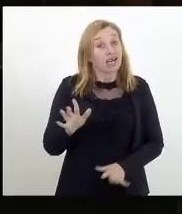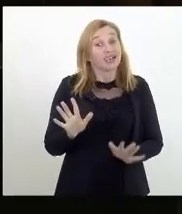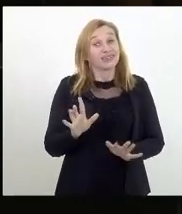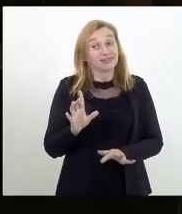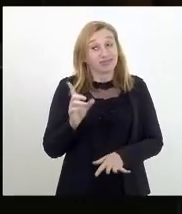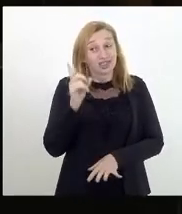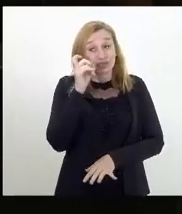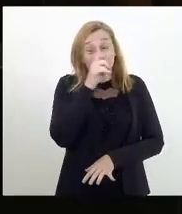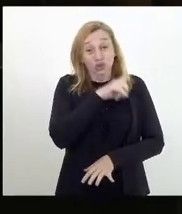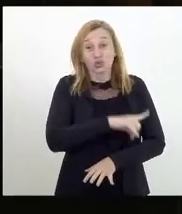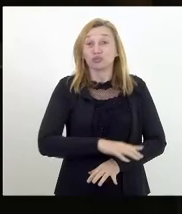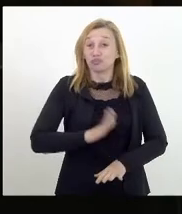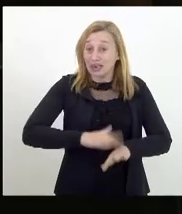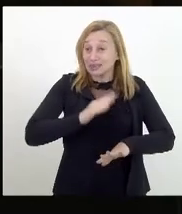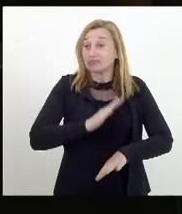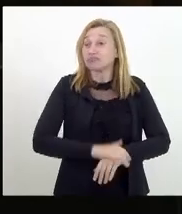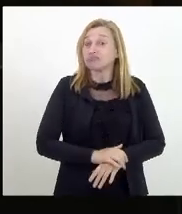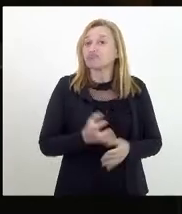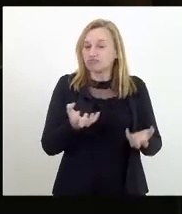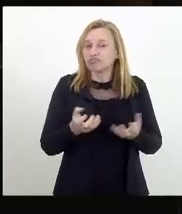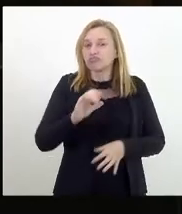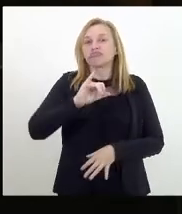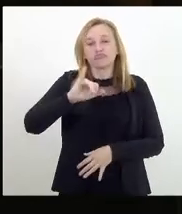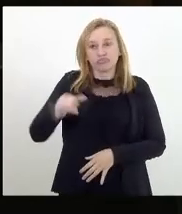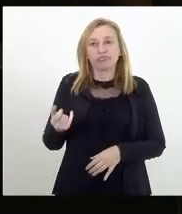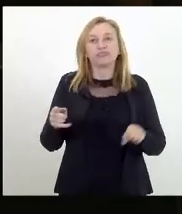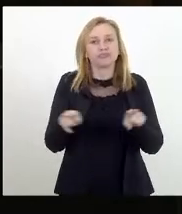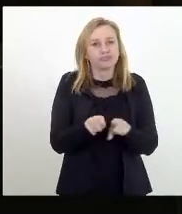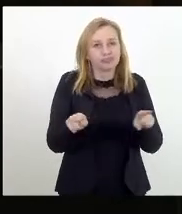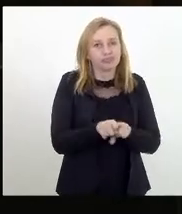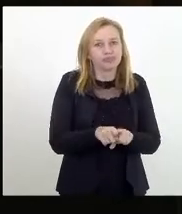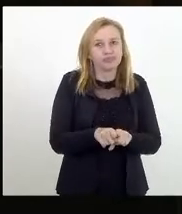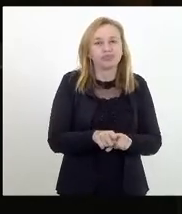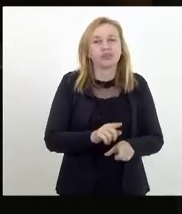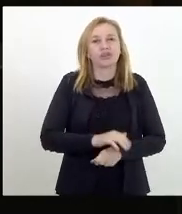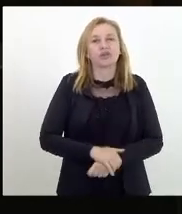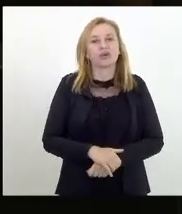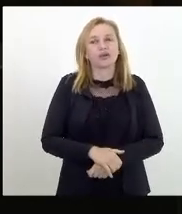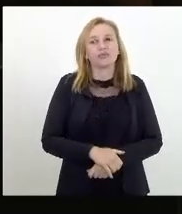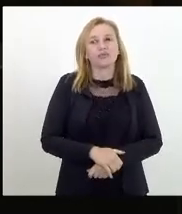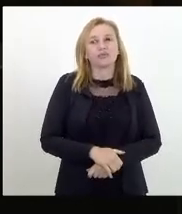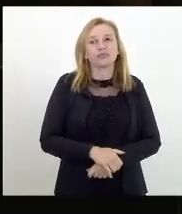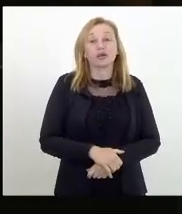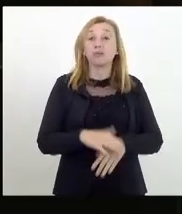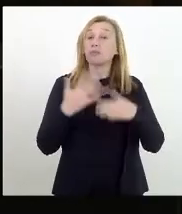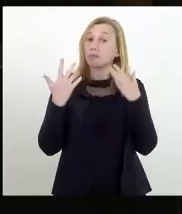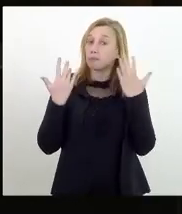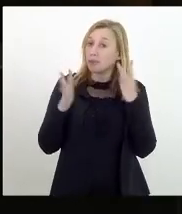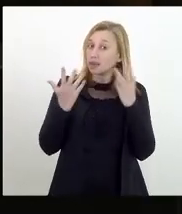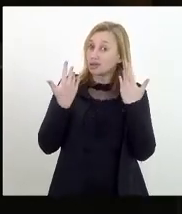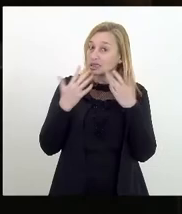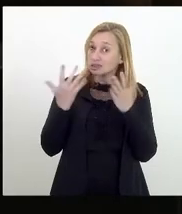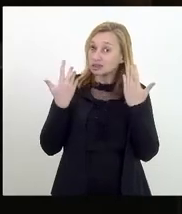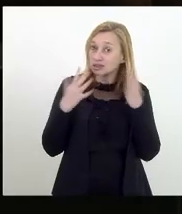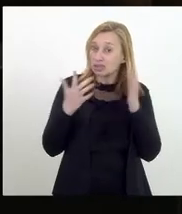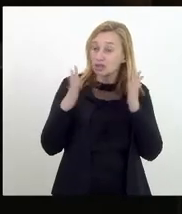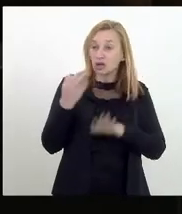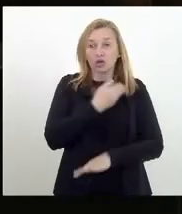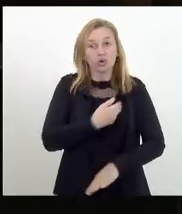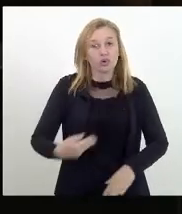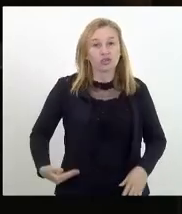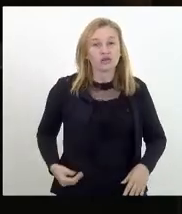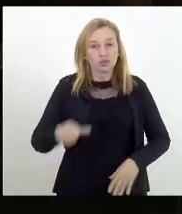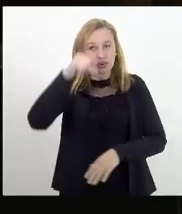delicado eu quero aproveitar essa oportunidade também é para elogiar o